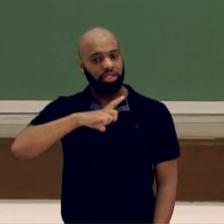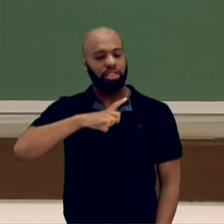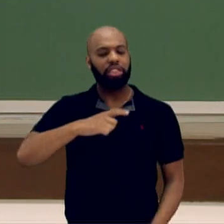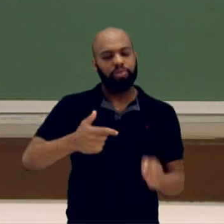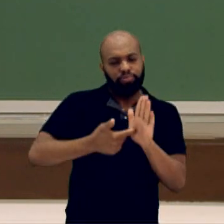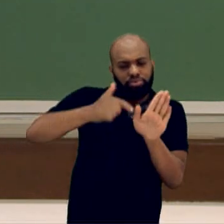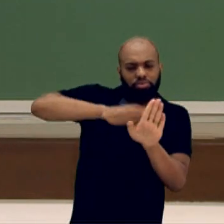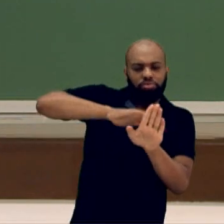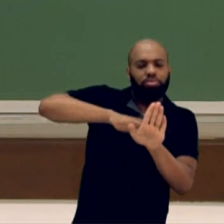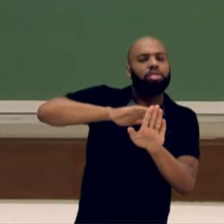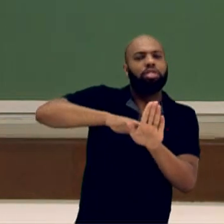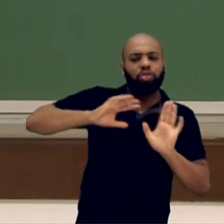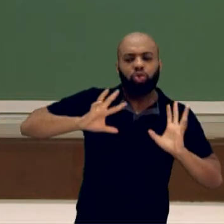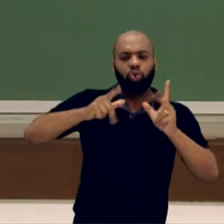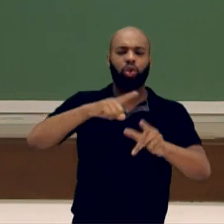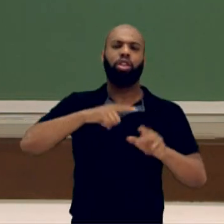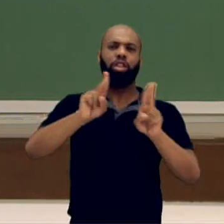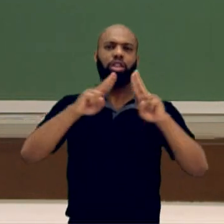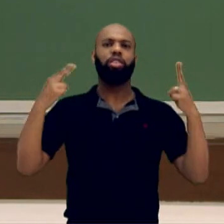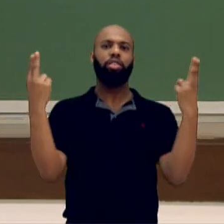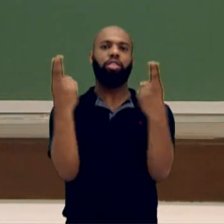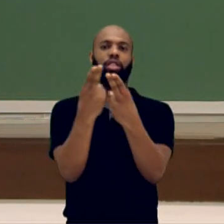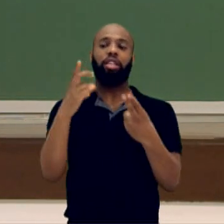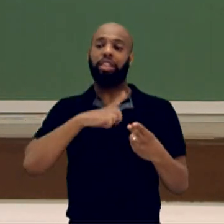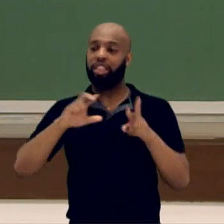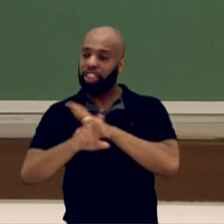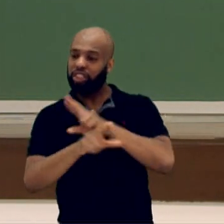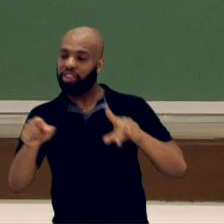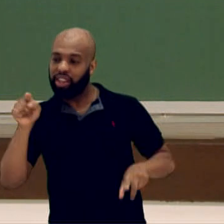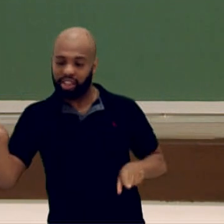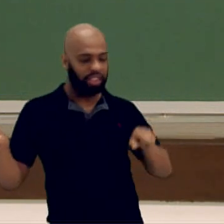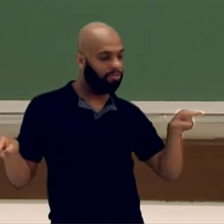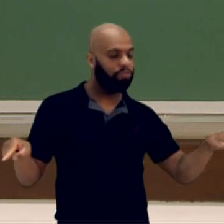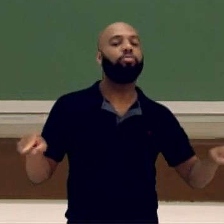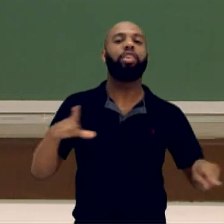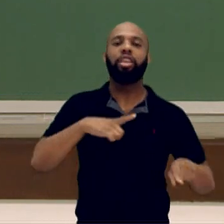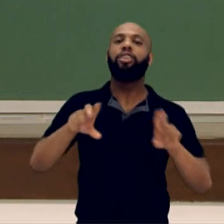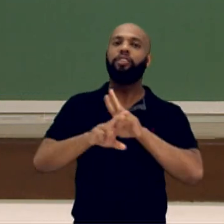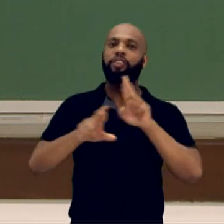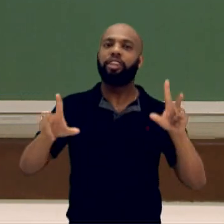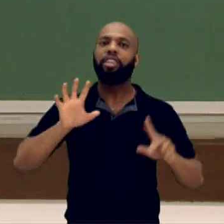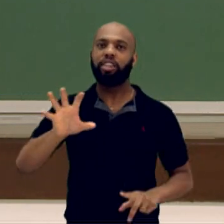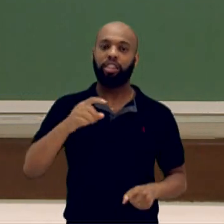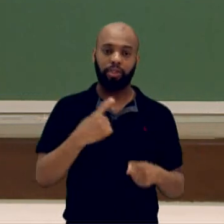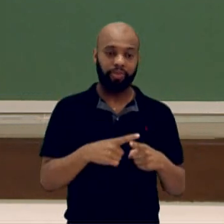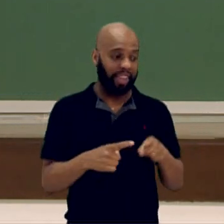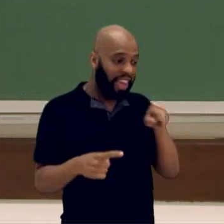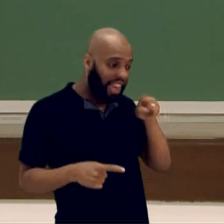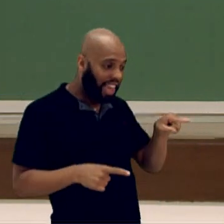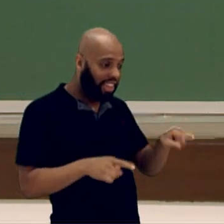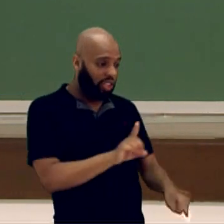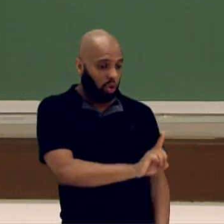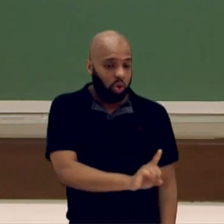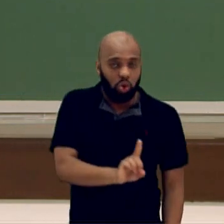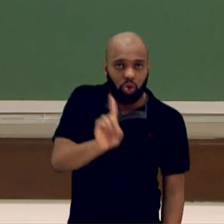no universo. Tá? Essa vai ser uma diferença bem marcante entre o Epicuro e os estoicos. Enquanto para Epicuro os